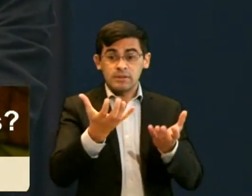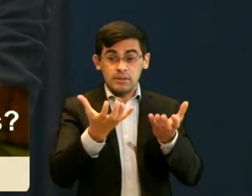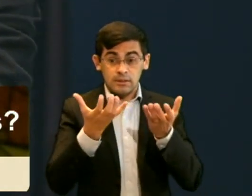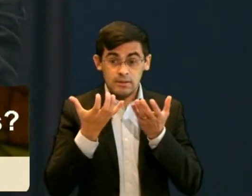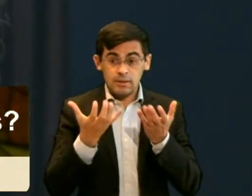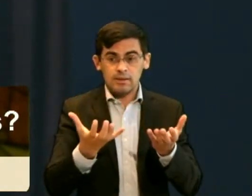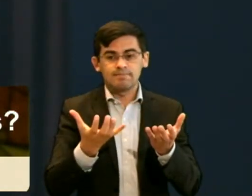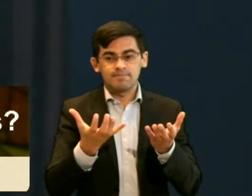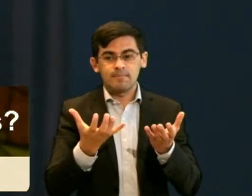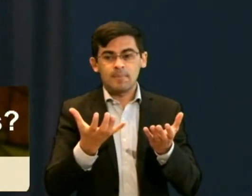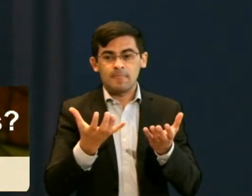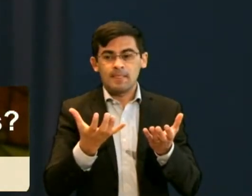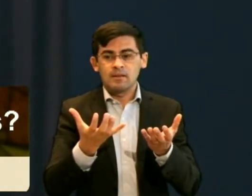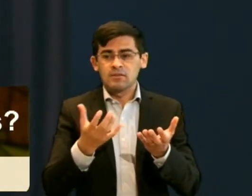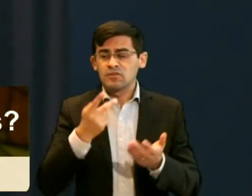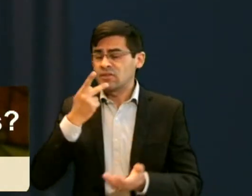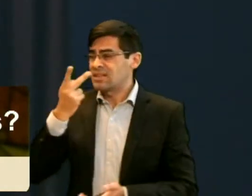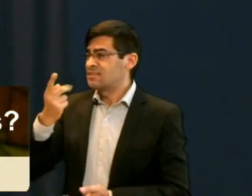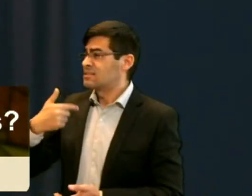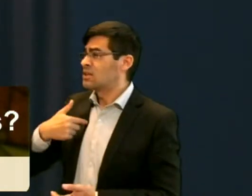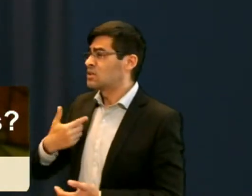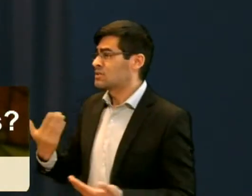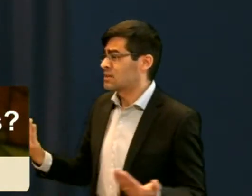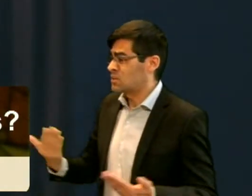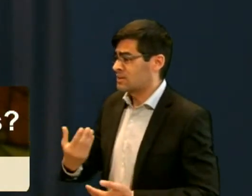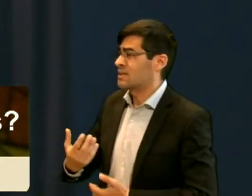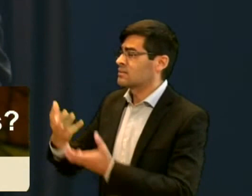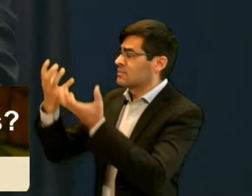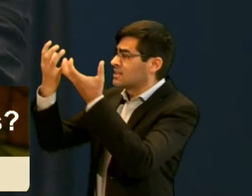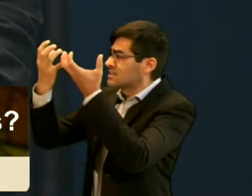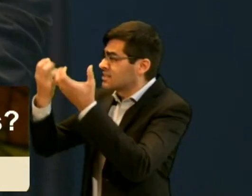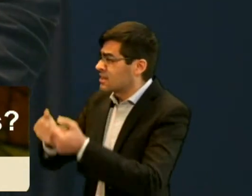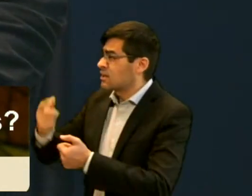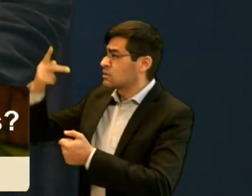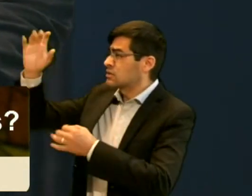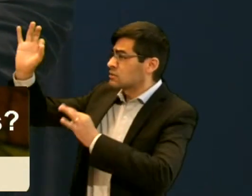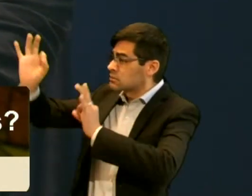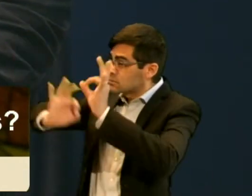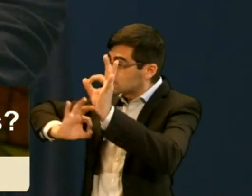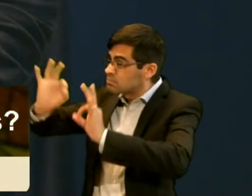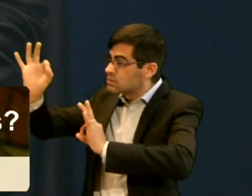quer dizer, Deus, eu me entrego aos teus planos, eu me